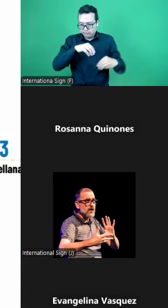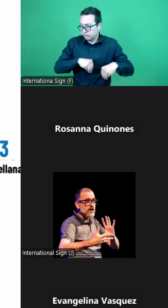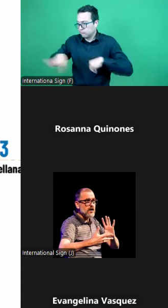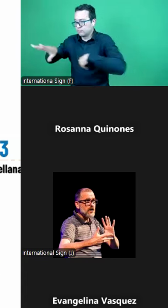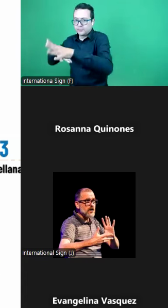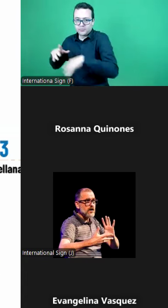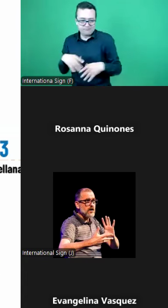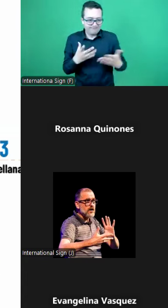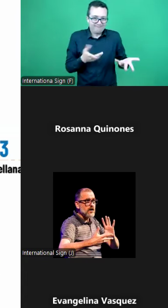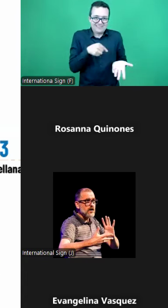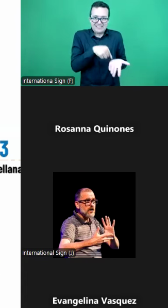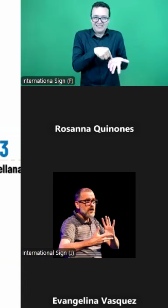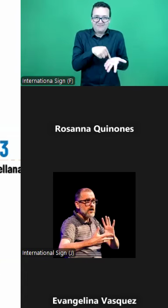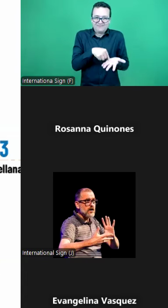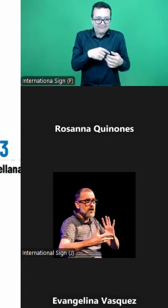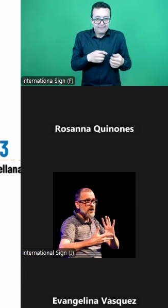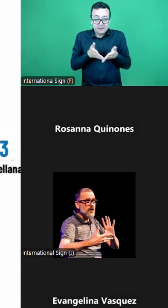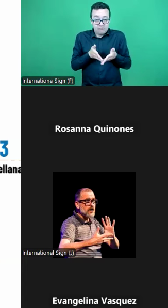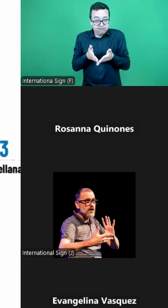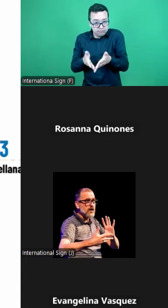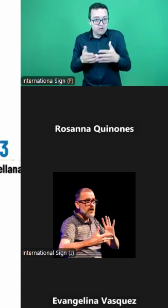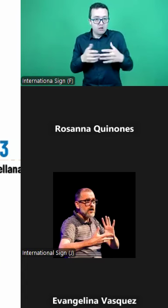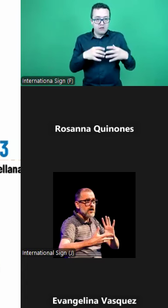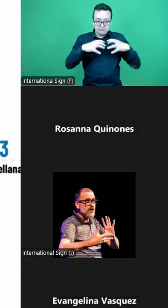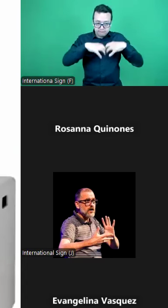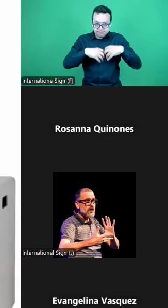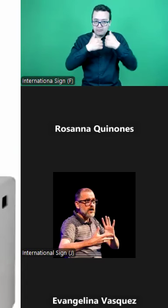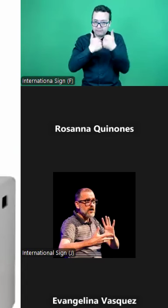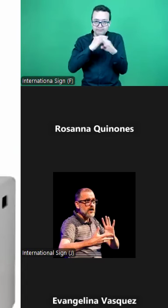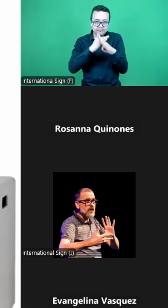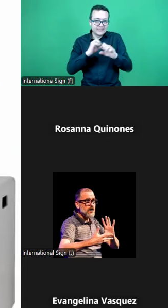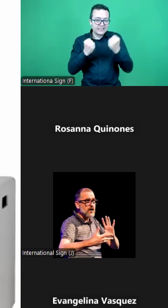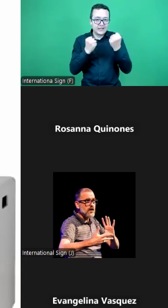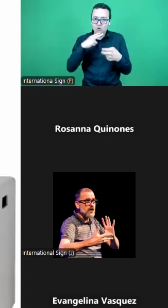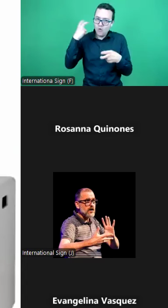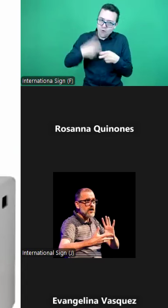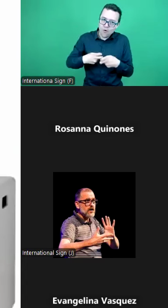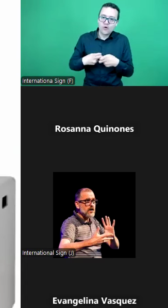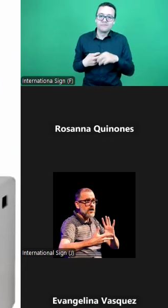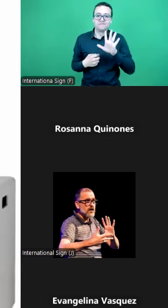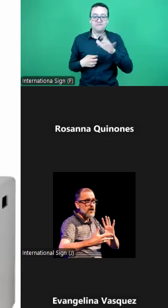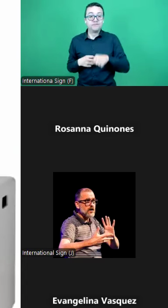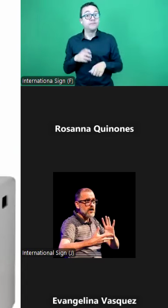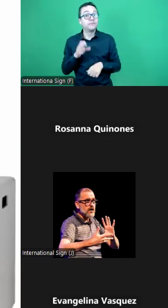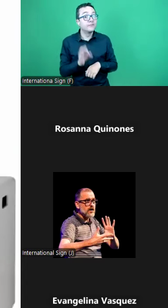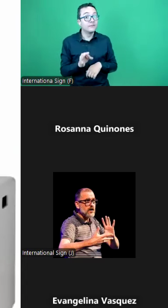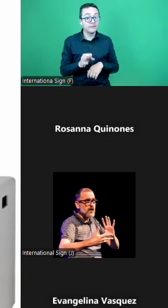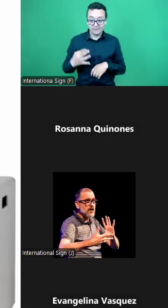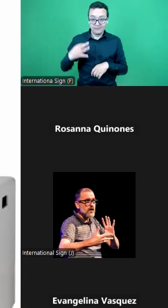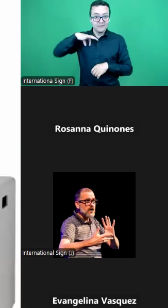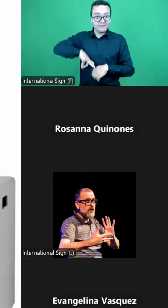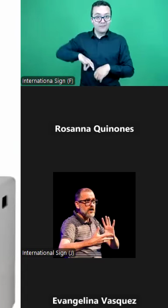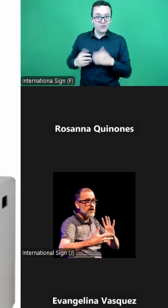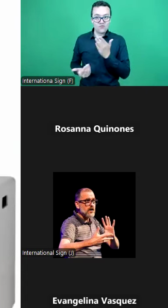e a estabilidade das mesmas é muito complicado. As principais vantagens da implementação